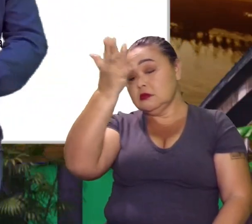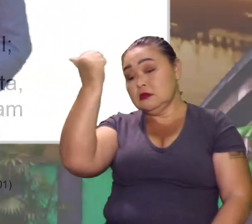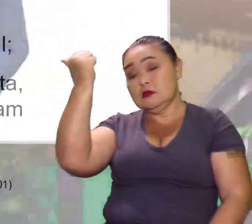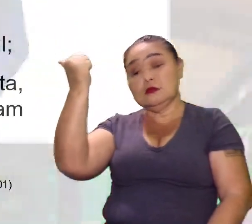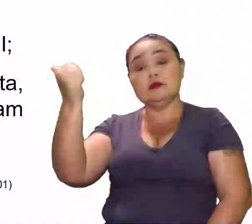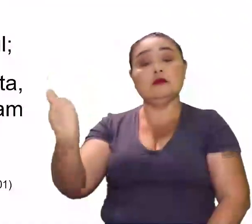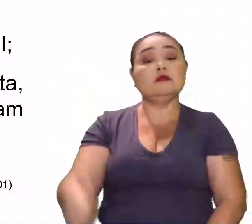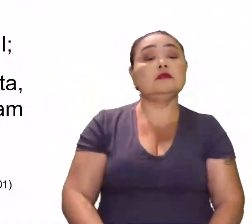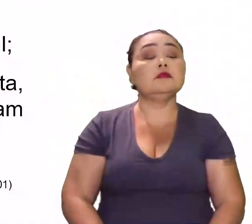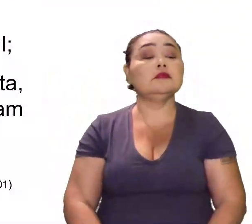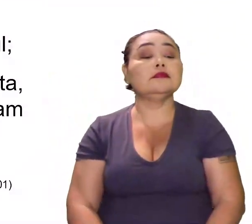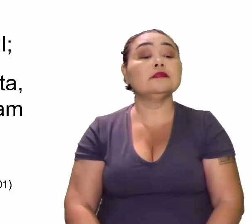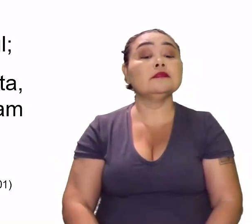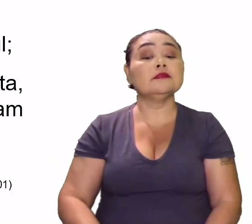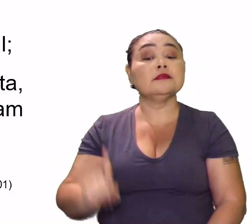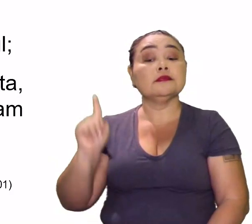diretor?